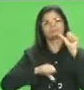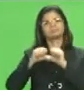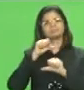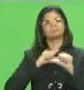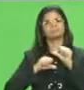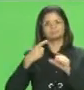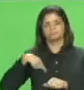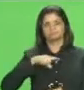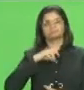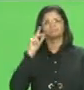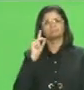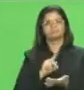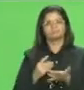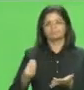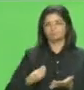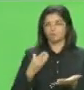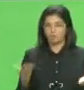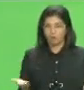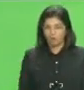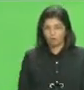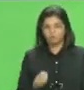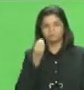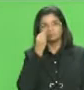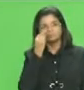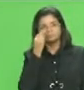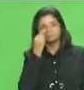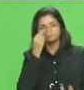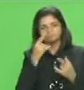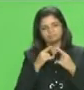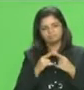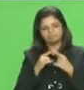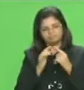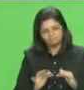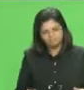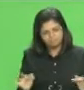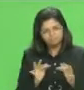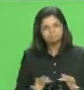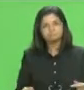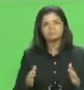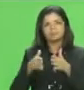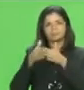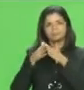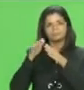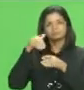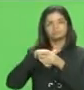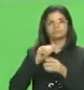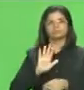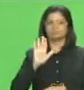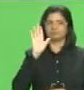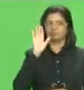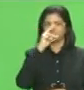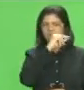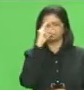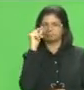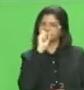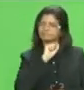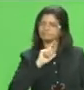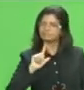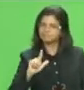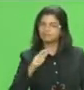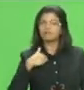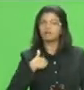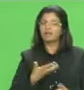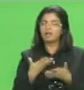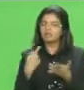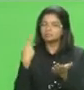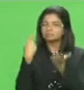realidade. Hoje eu estou aqui diante de você, humildemente, para pedir o seu voto para a prefeita de São Luís. E eu quero me